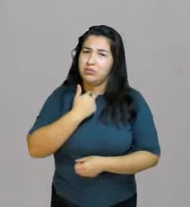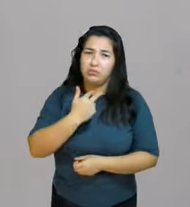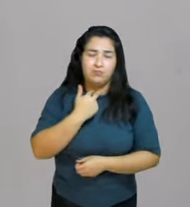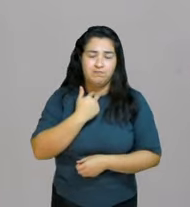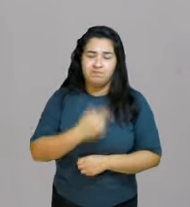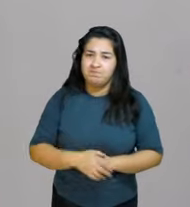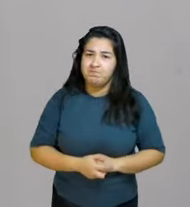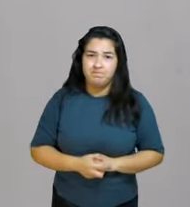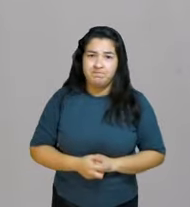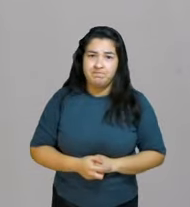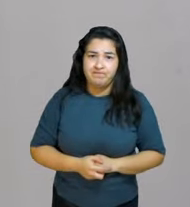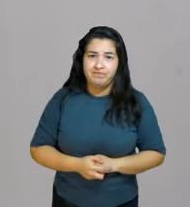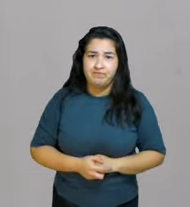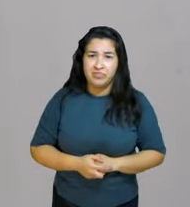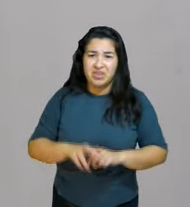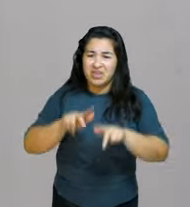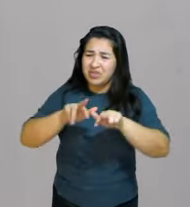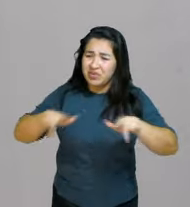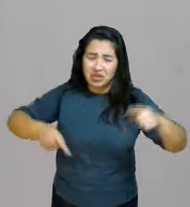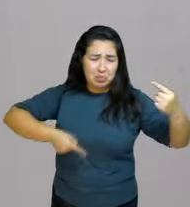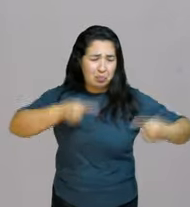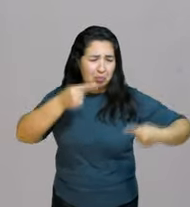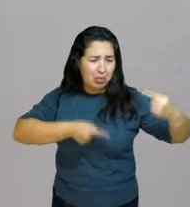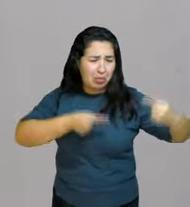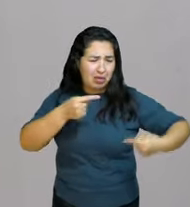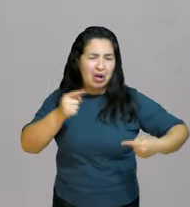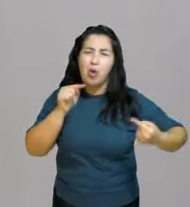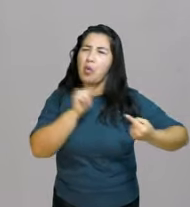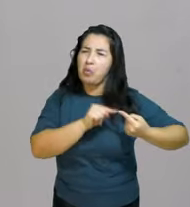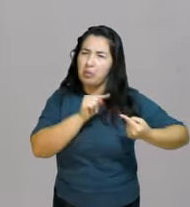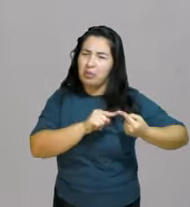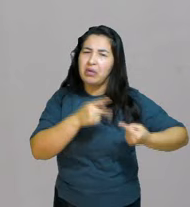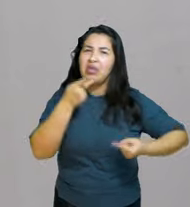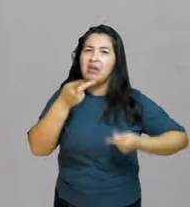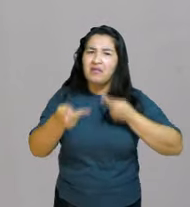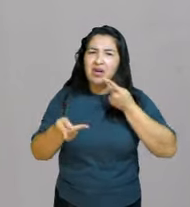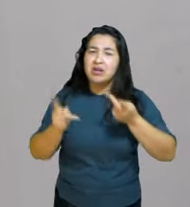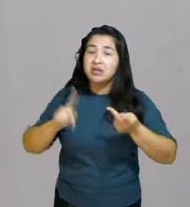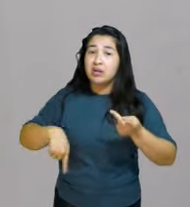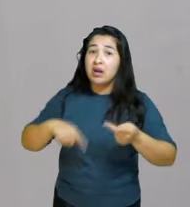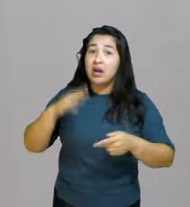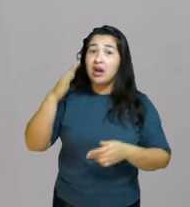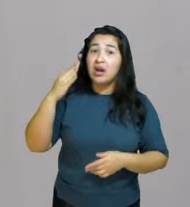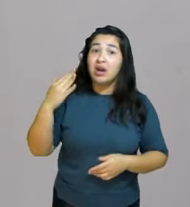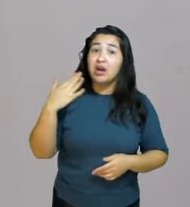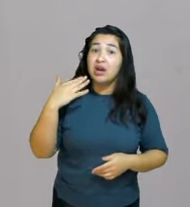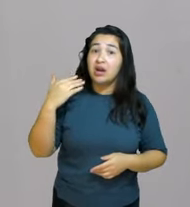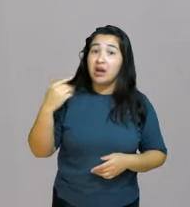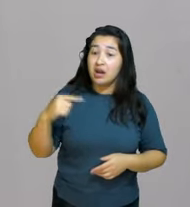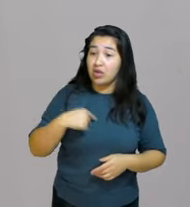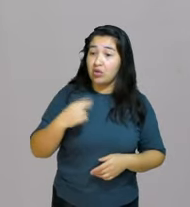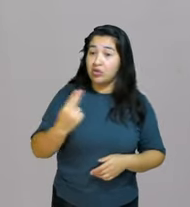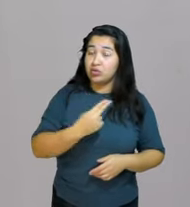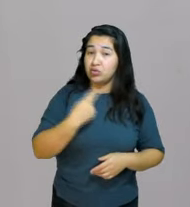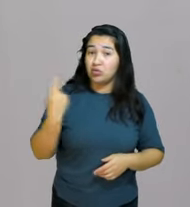O que foi dito, foi politizado o fato, nós fomos chamados de mercenários, fomos chamados de